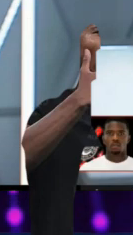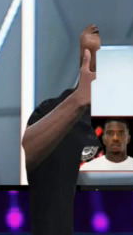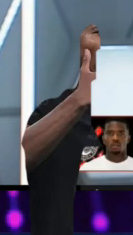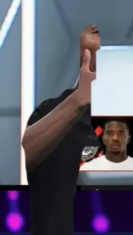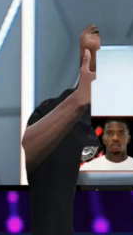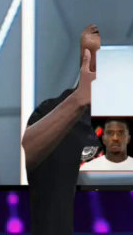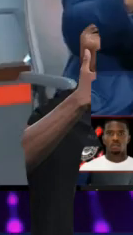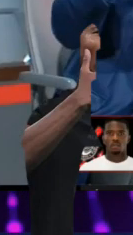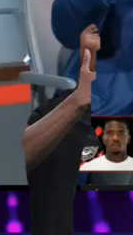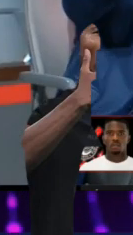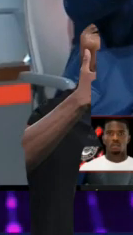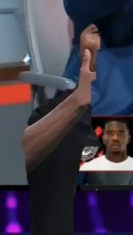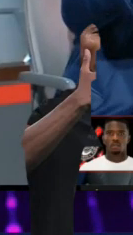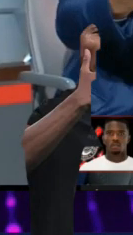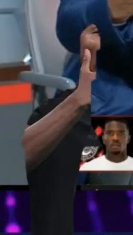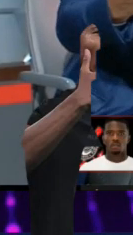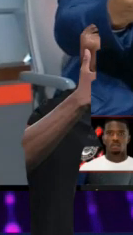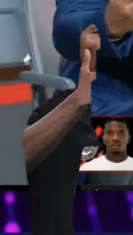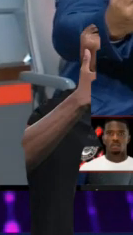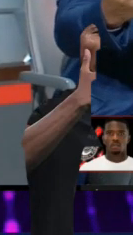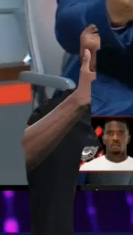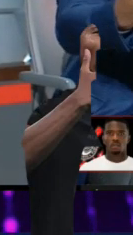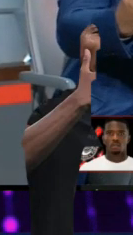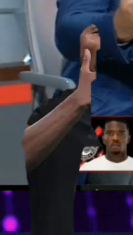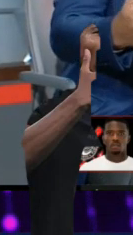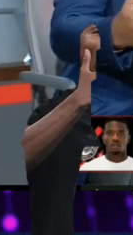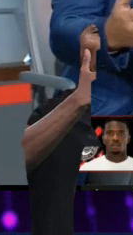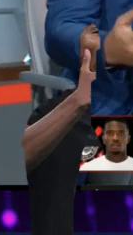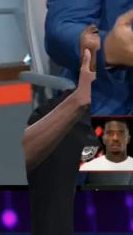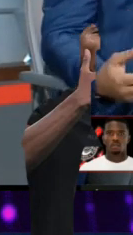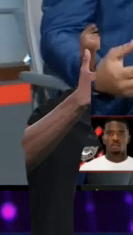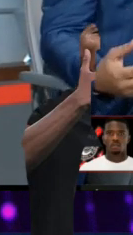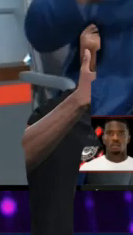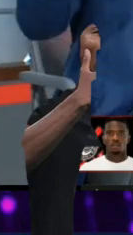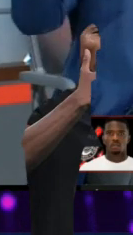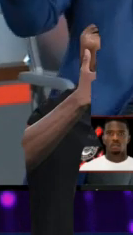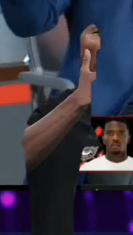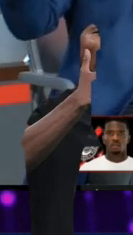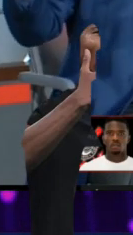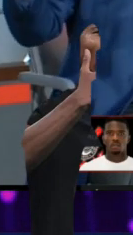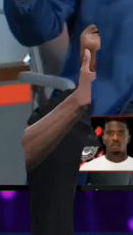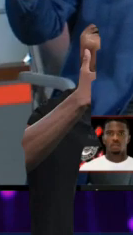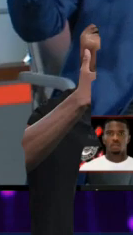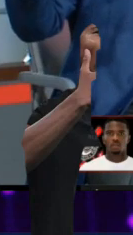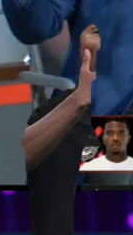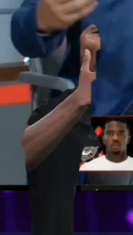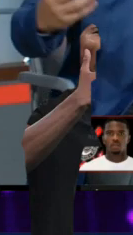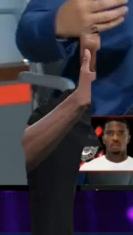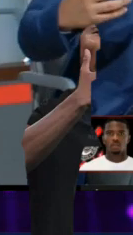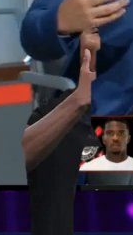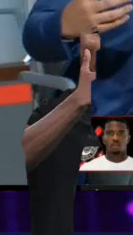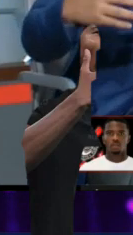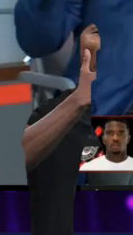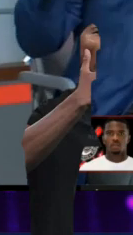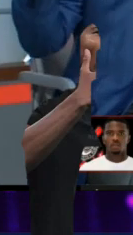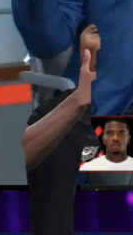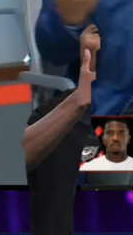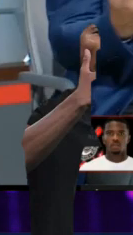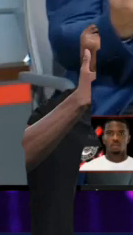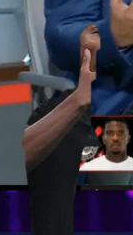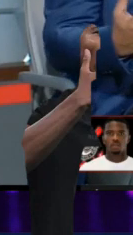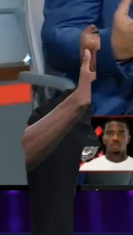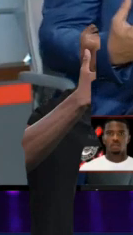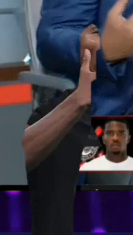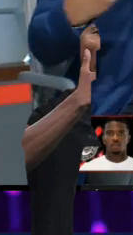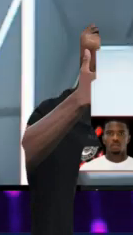isso que eu perguntei, eu realmente não tinha visto essa cena. Eu acho que assim, se ele tá com a cabeça quente porque tá sendo criticado, o time tá